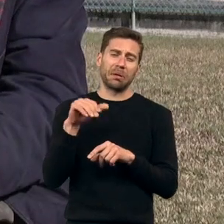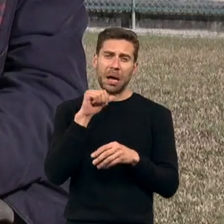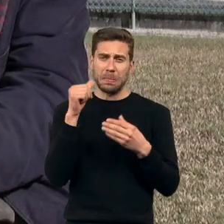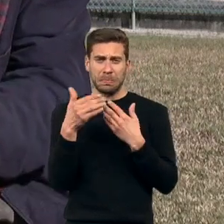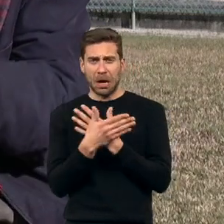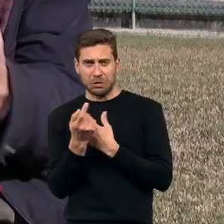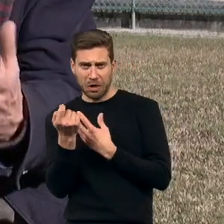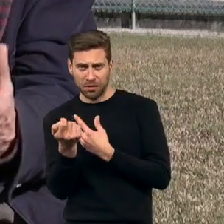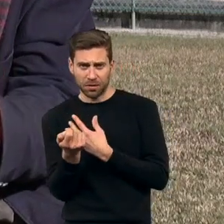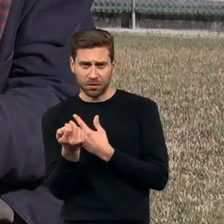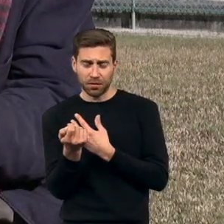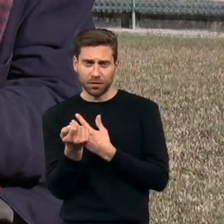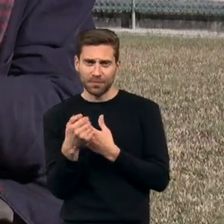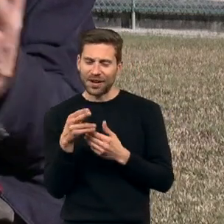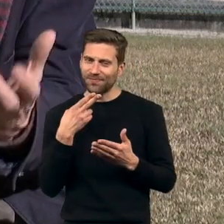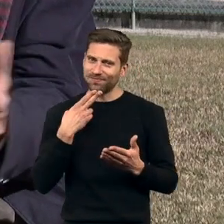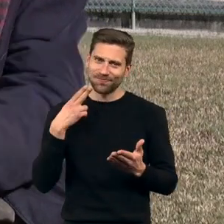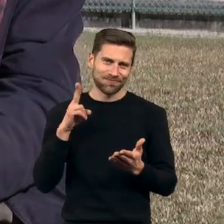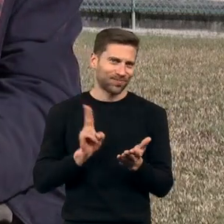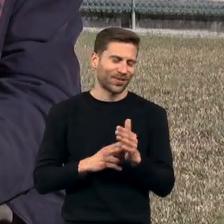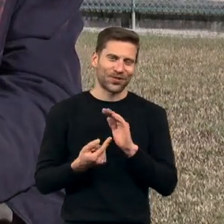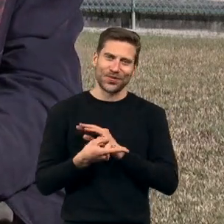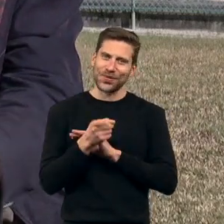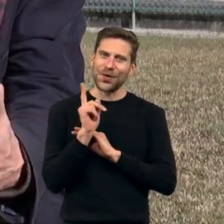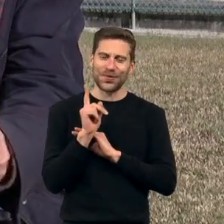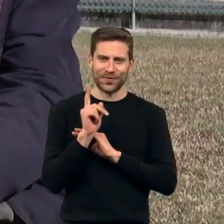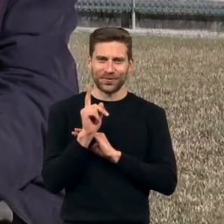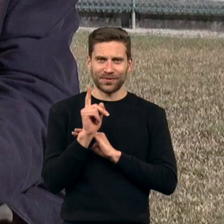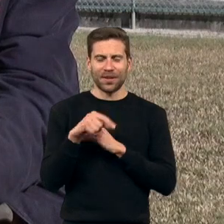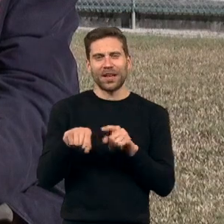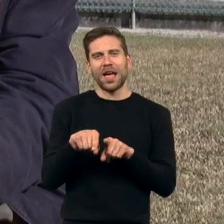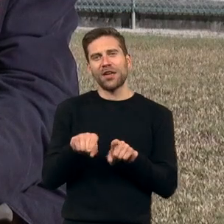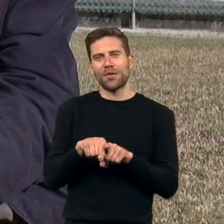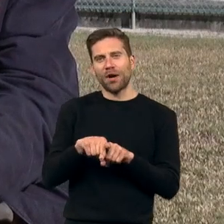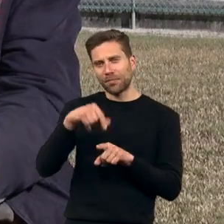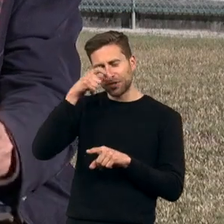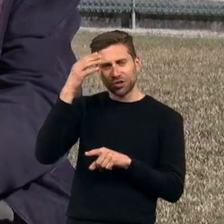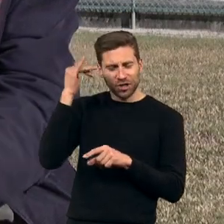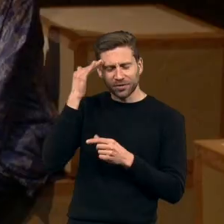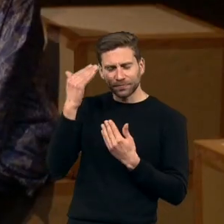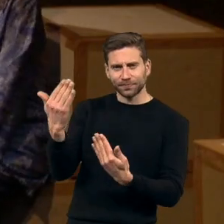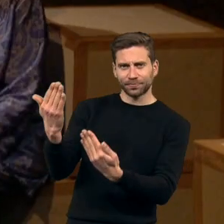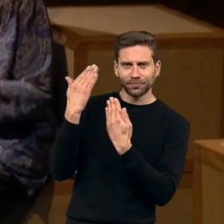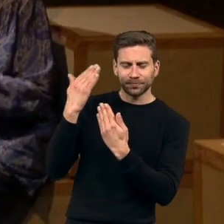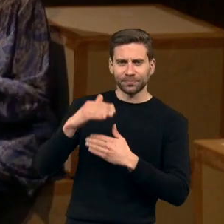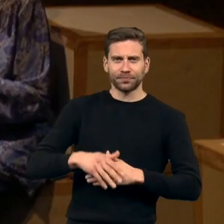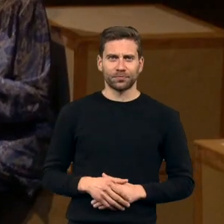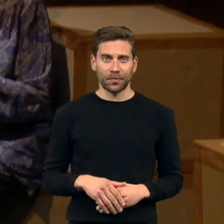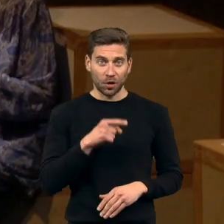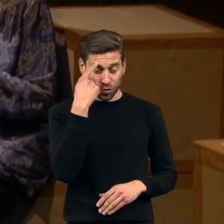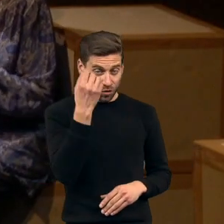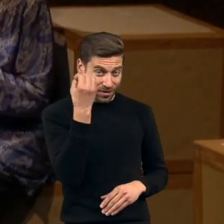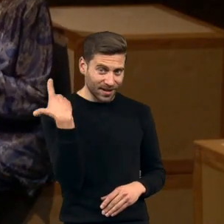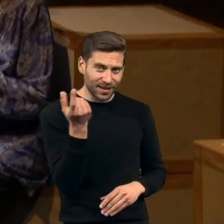vida. E dão-se conta de que, afinal, aquilo que nós estamos a fazer é um hino às pessoas e um hino à maior idade. Não te